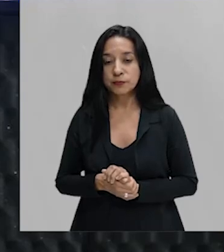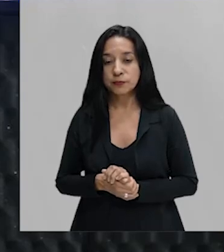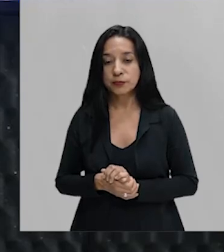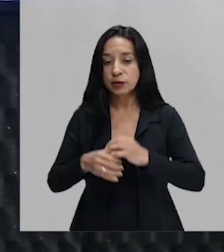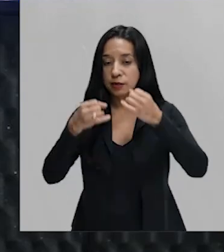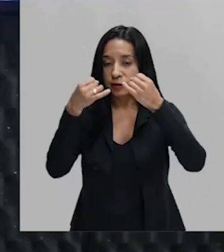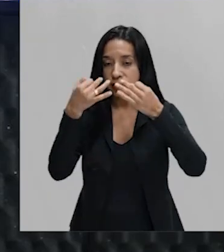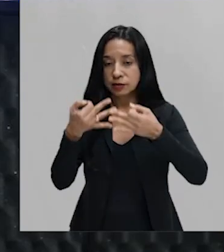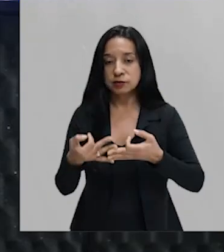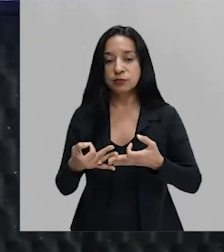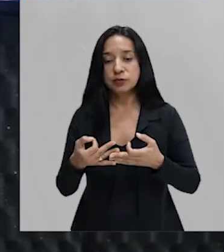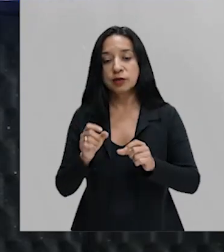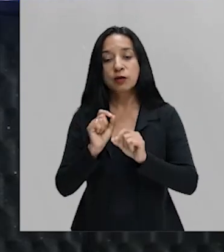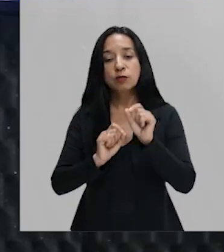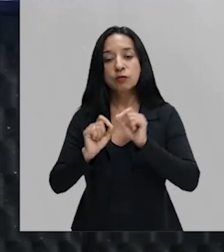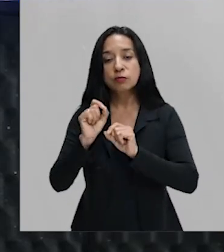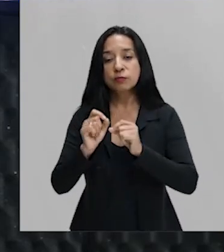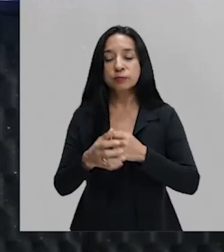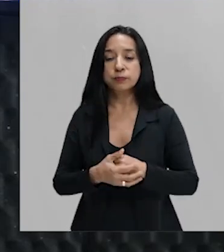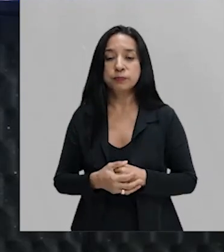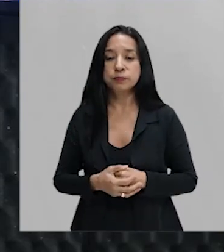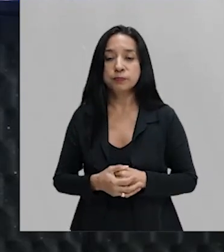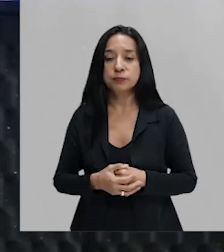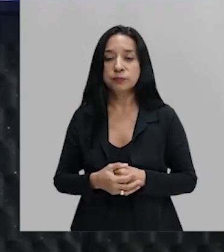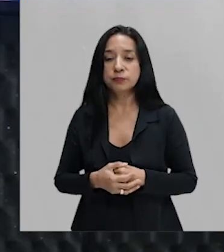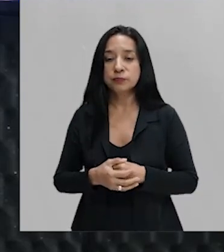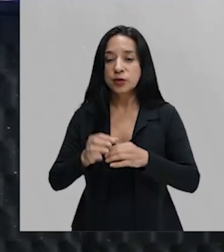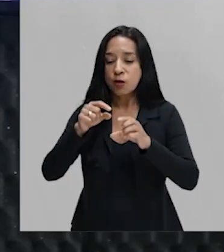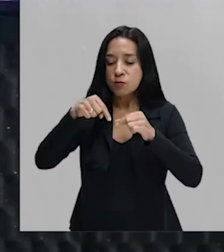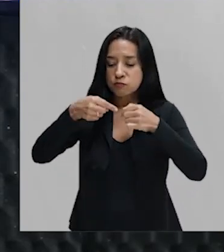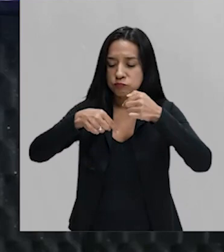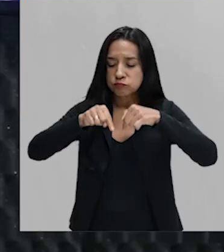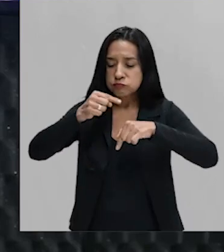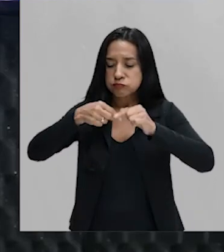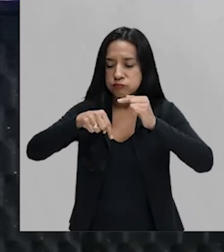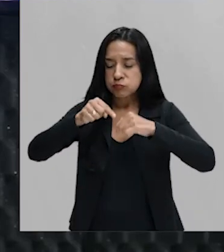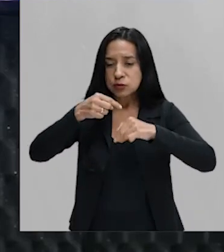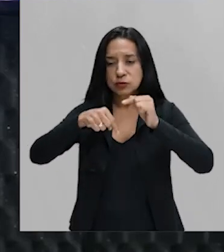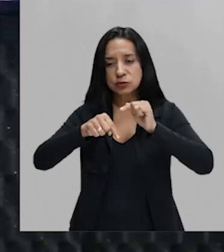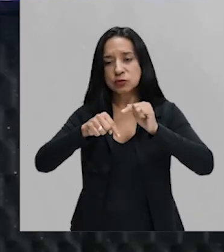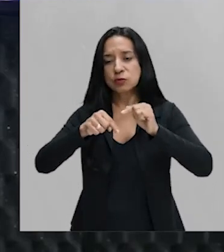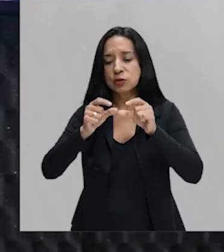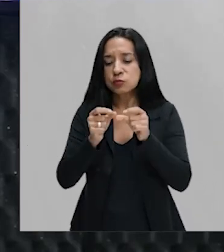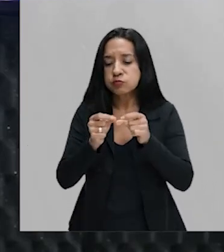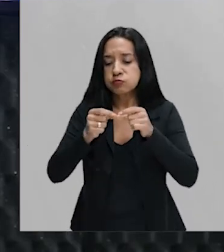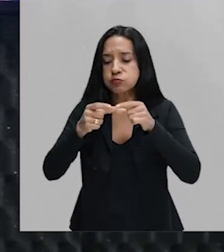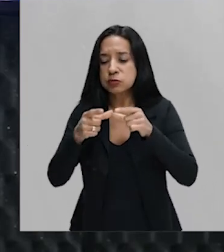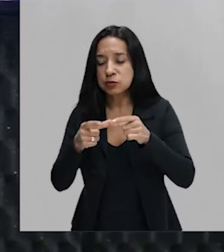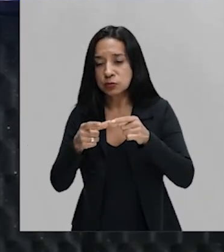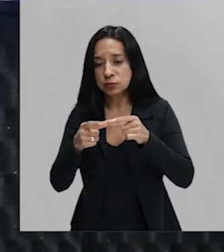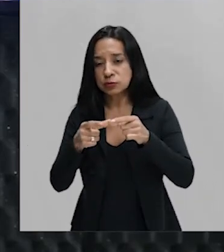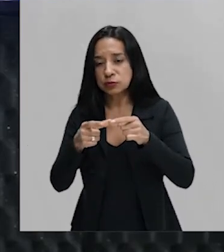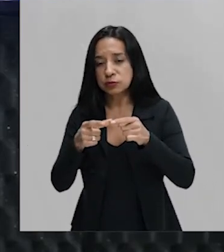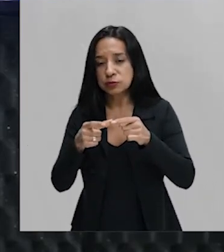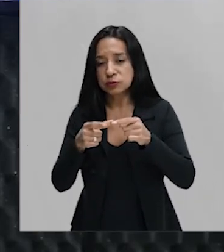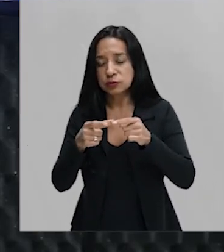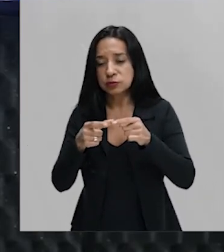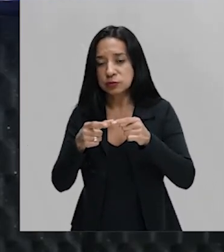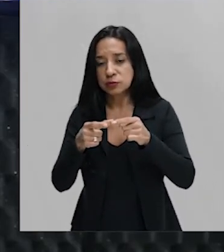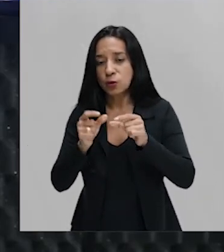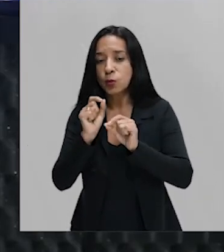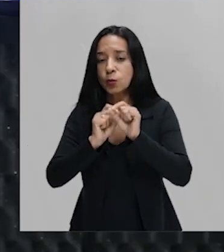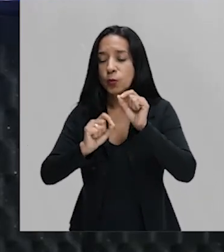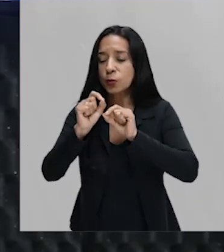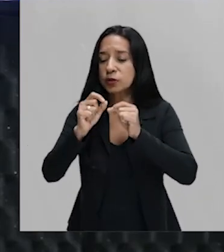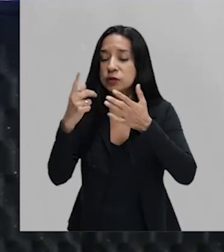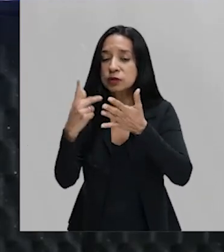da incorporação de partículas maiores, tá? No caso da incorporação de partículas maiores, é o